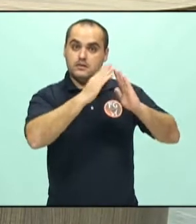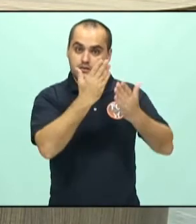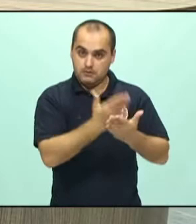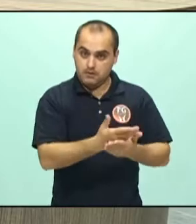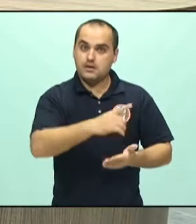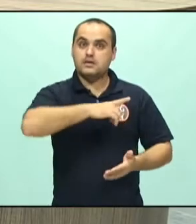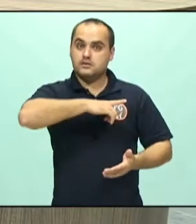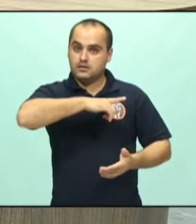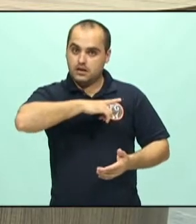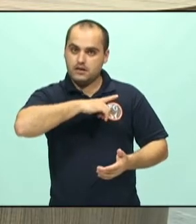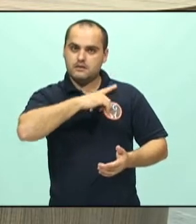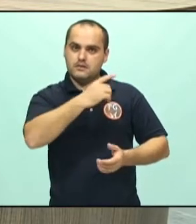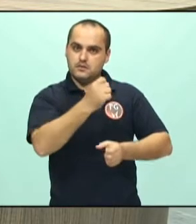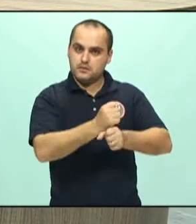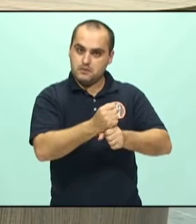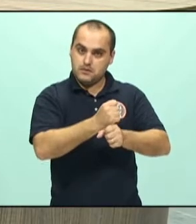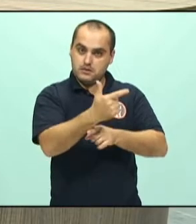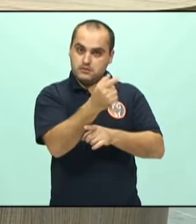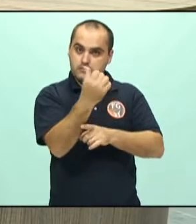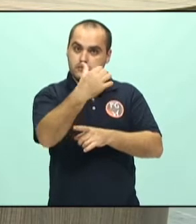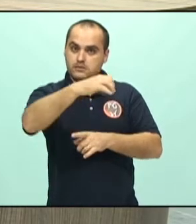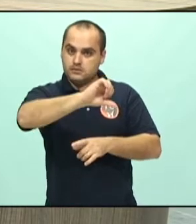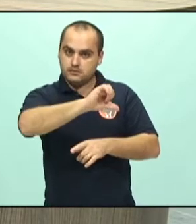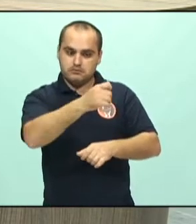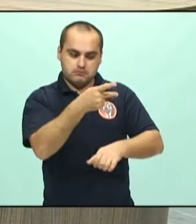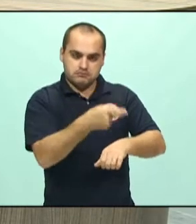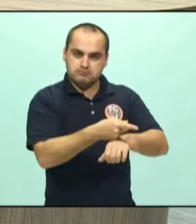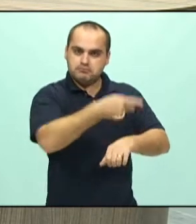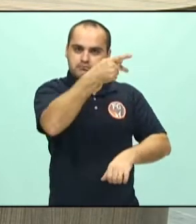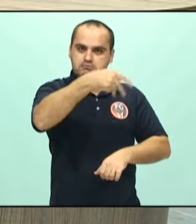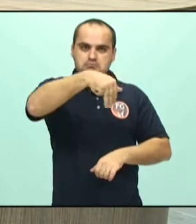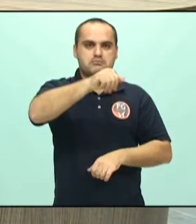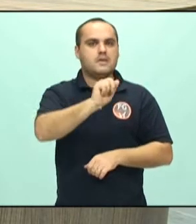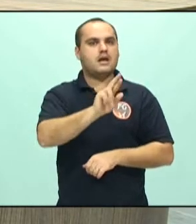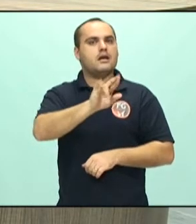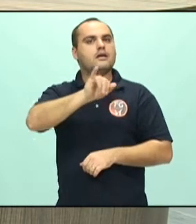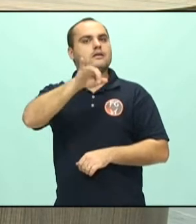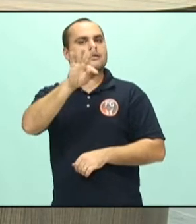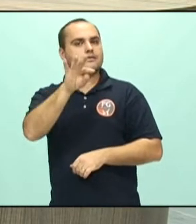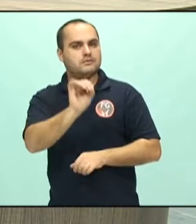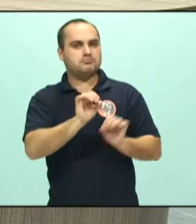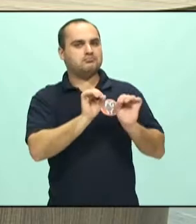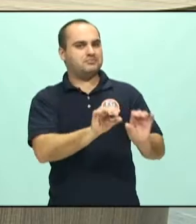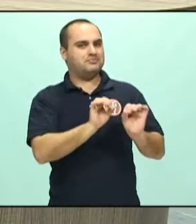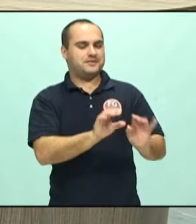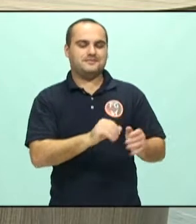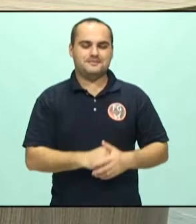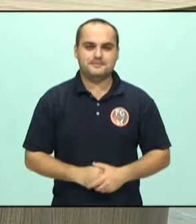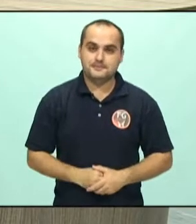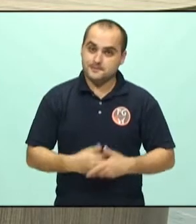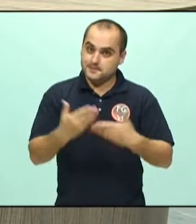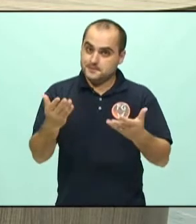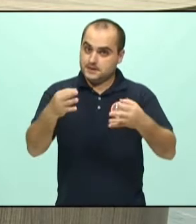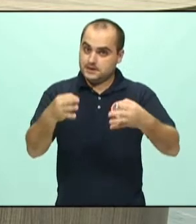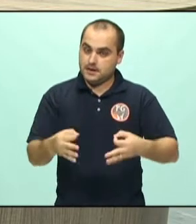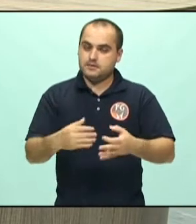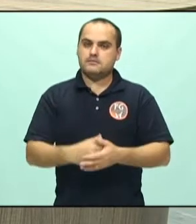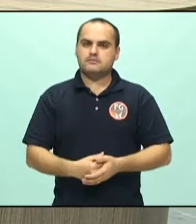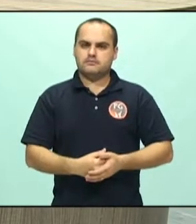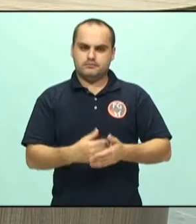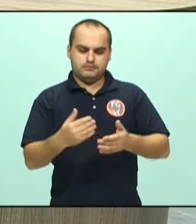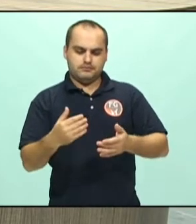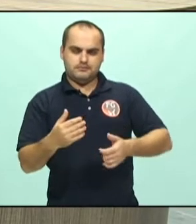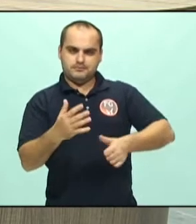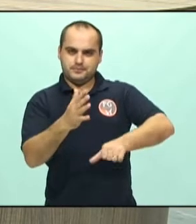premiado no ano de 2019 com o mérito educacional. Bom, nos blocos anteriores estavam as alunas